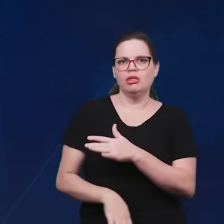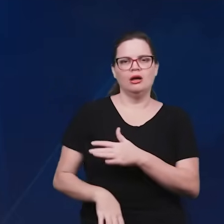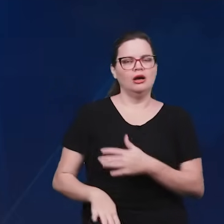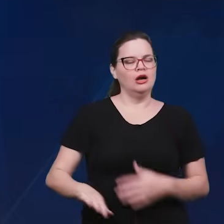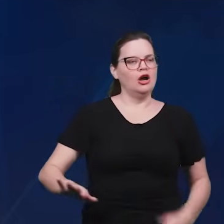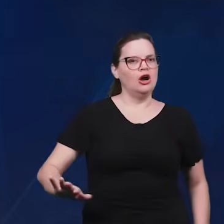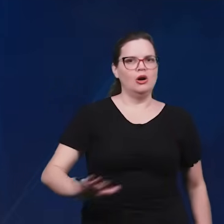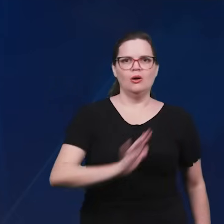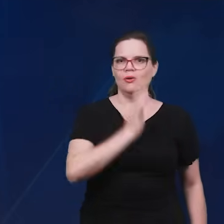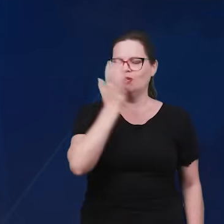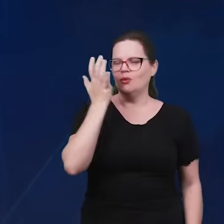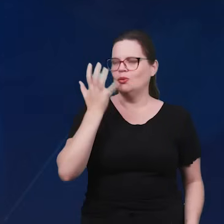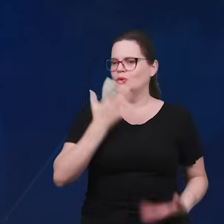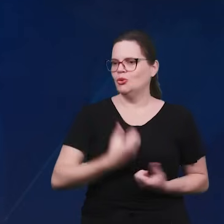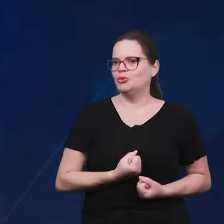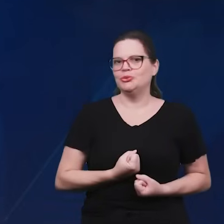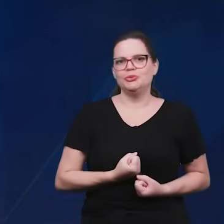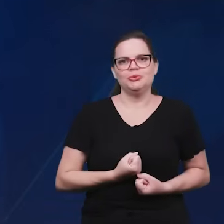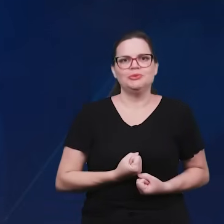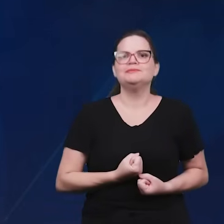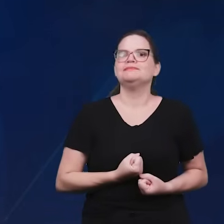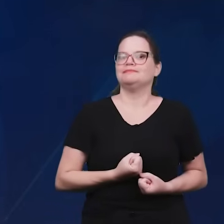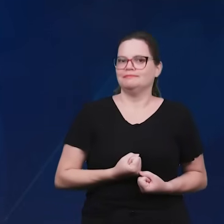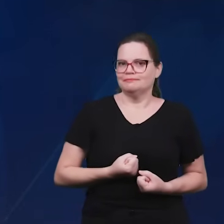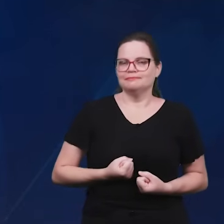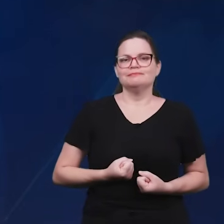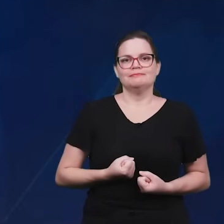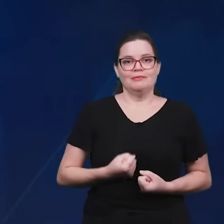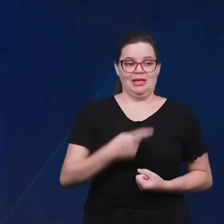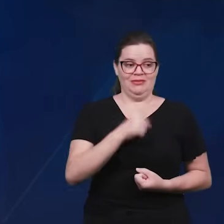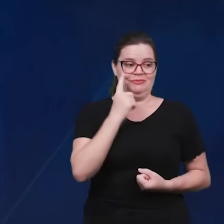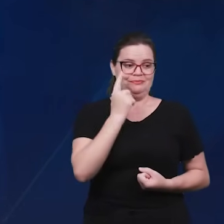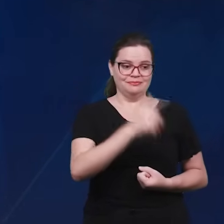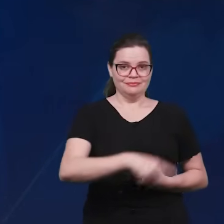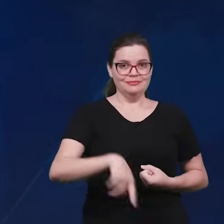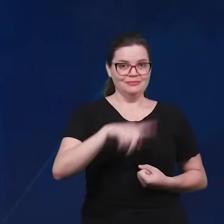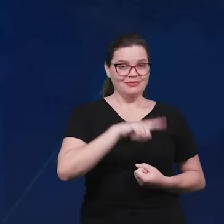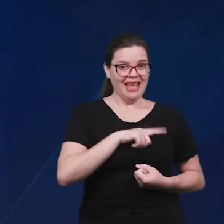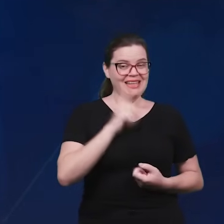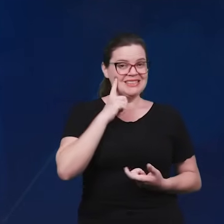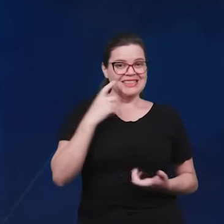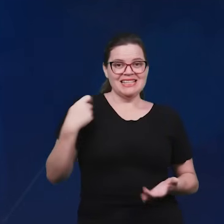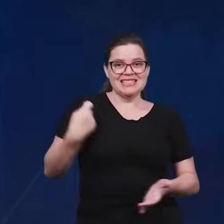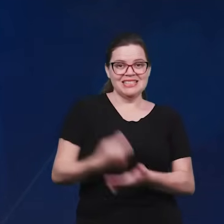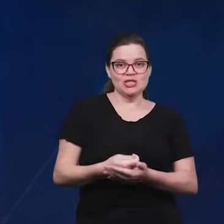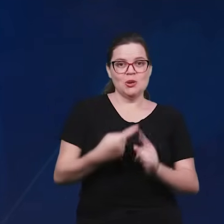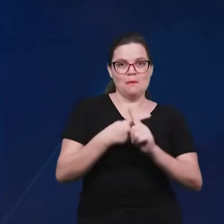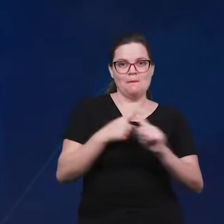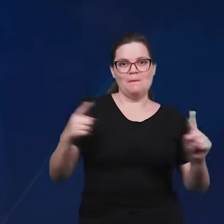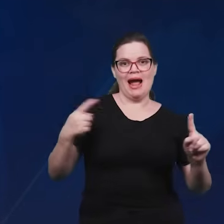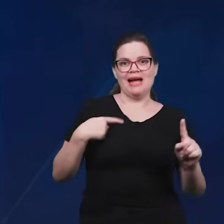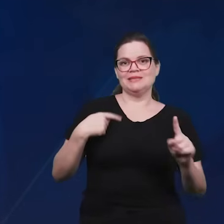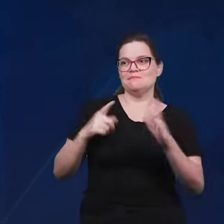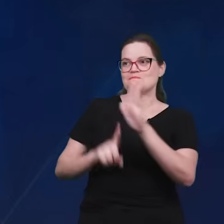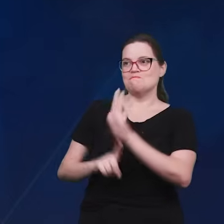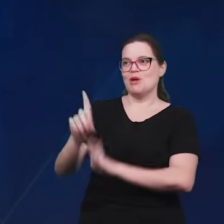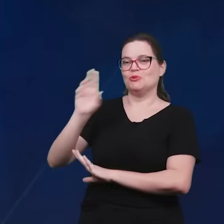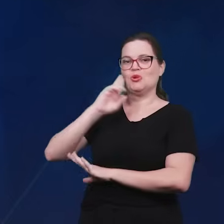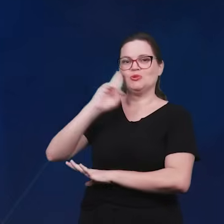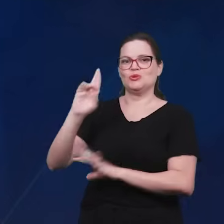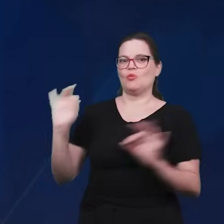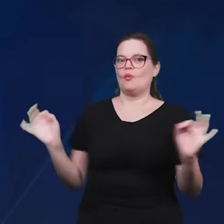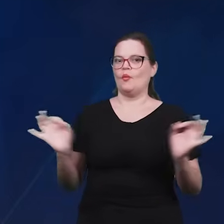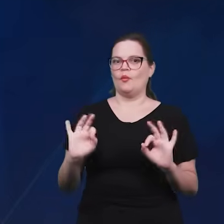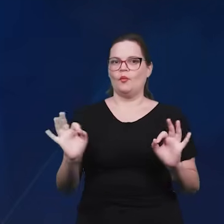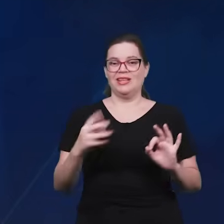Quão infeliz e desafortunada é a decisão tomada sem o conselho do Senhor. Tudo tende a